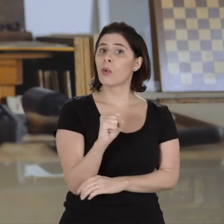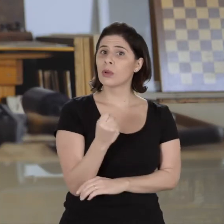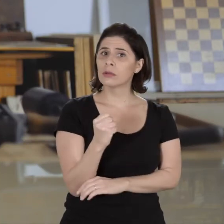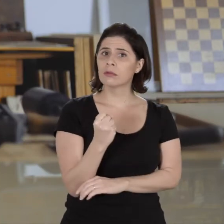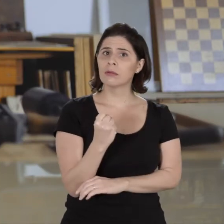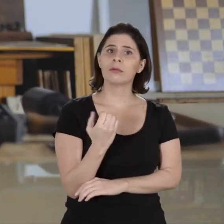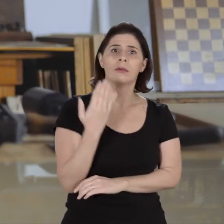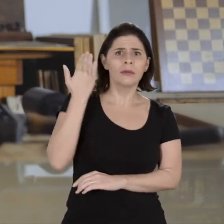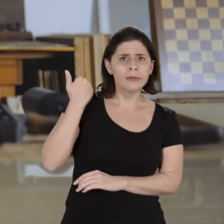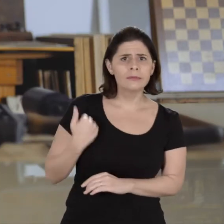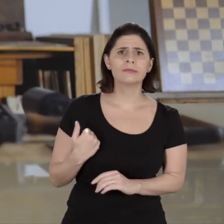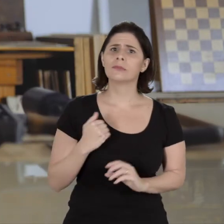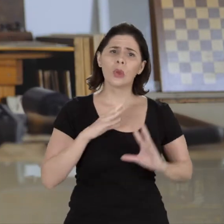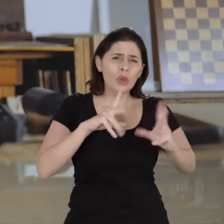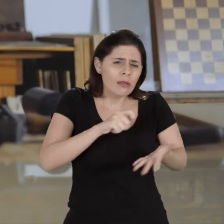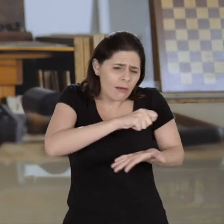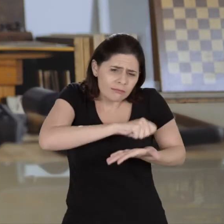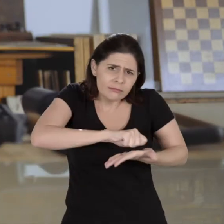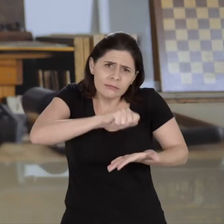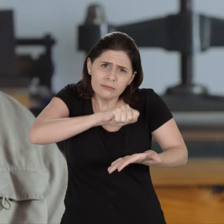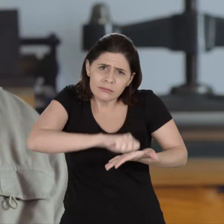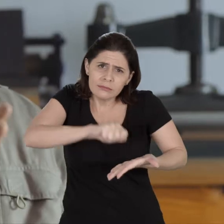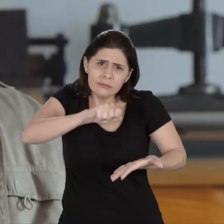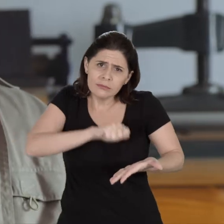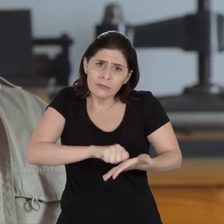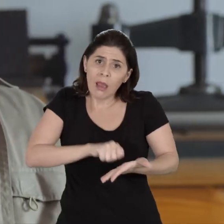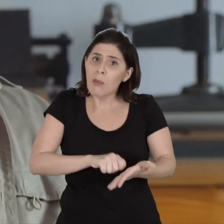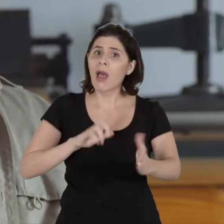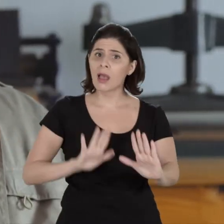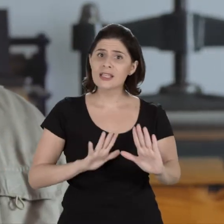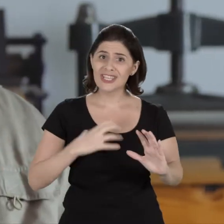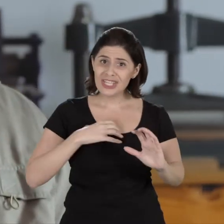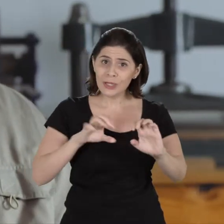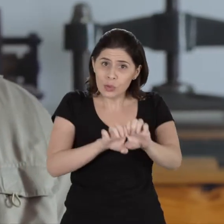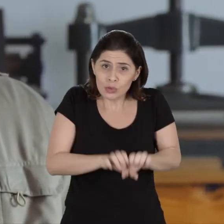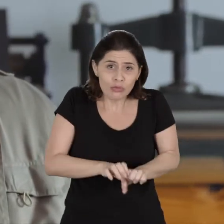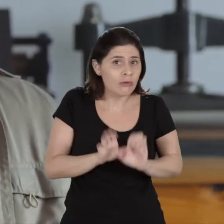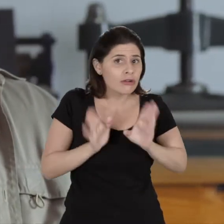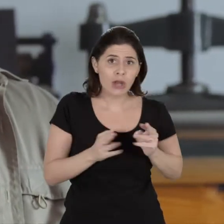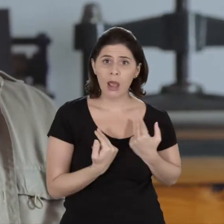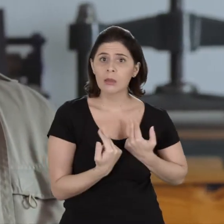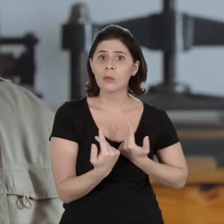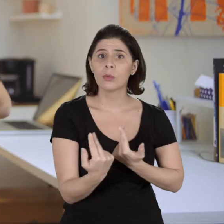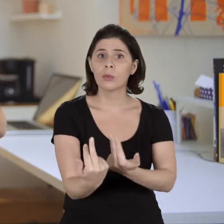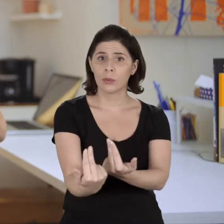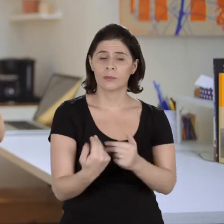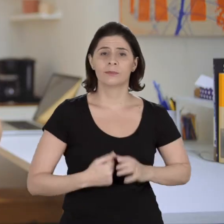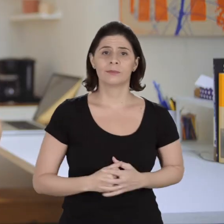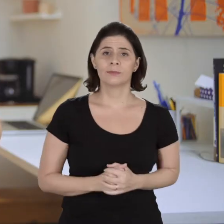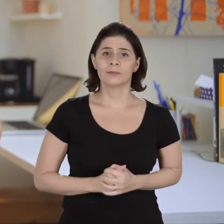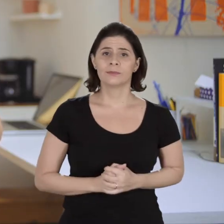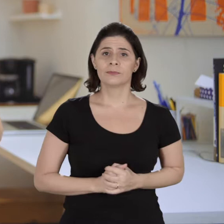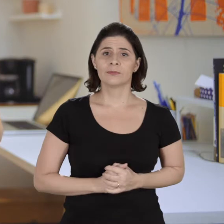aqueles incunábulos, todos manuscritos. Mas ali você já tinha toda a estrutura do livro como a gente conhece hoje. O livro, ele